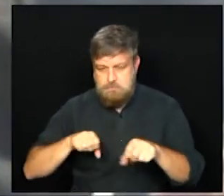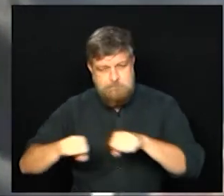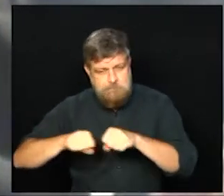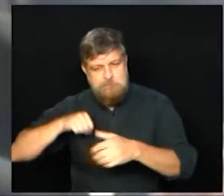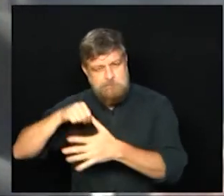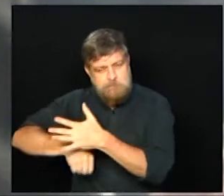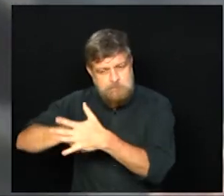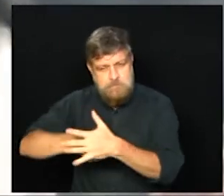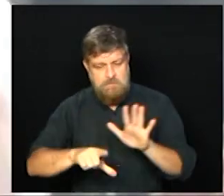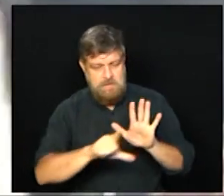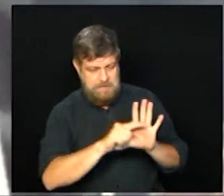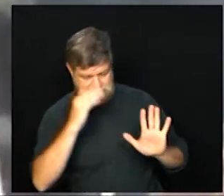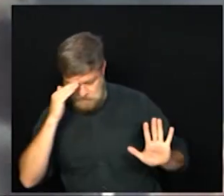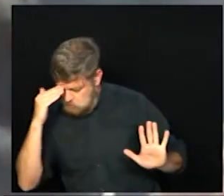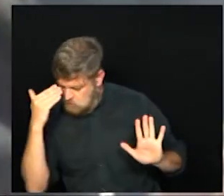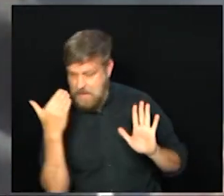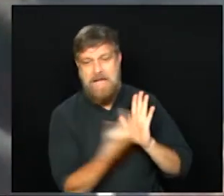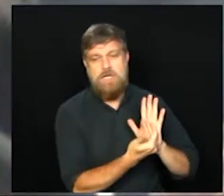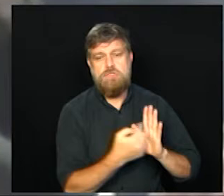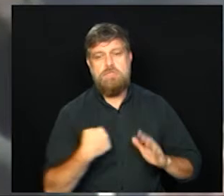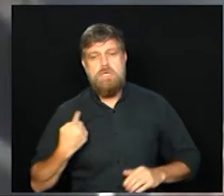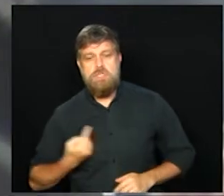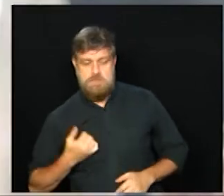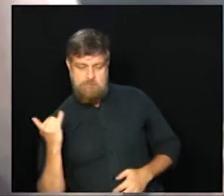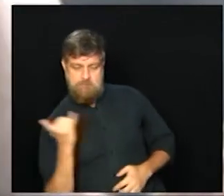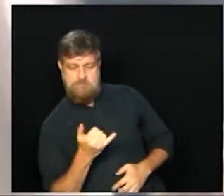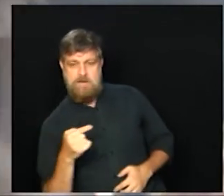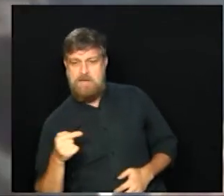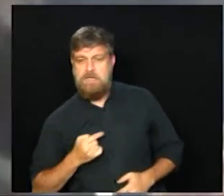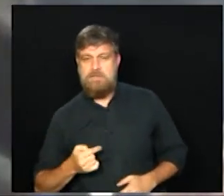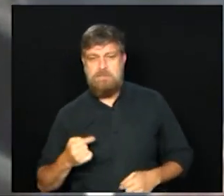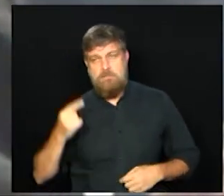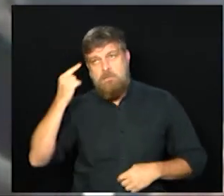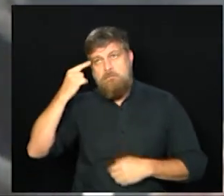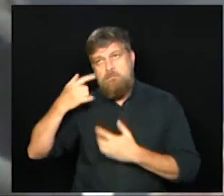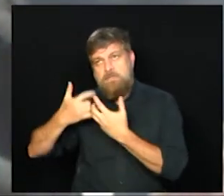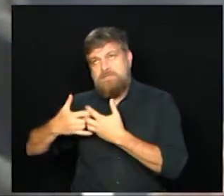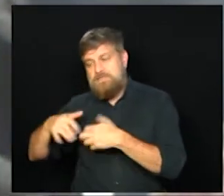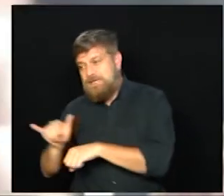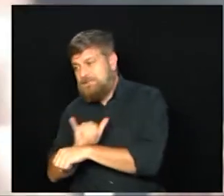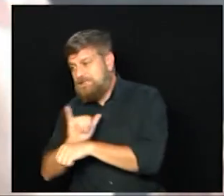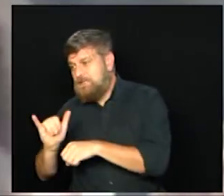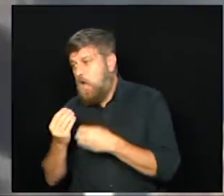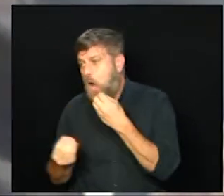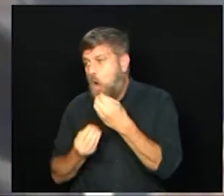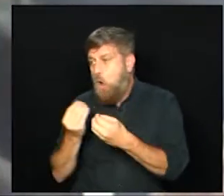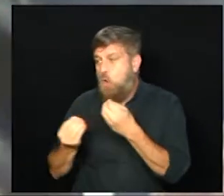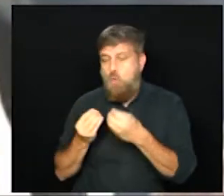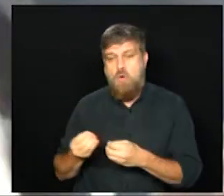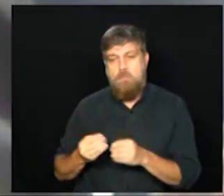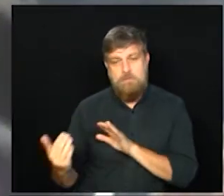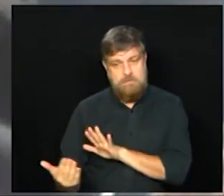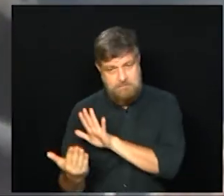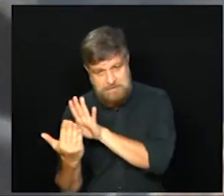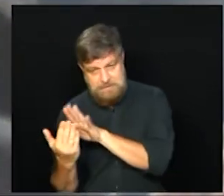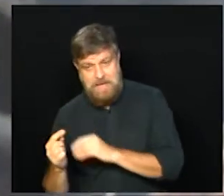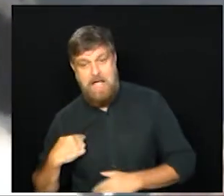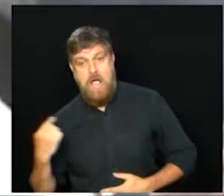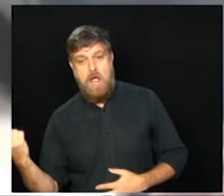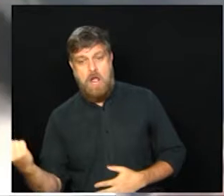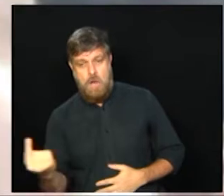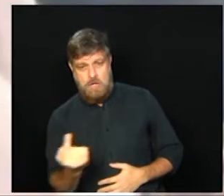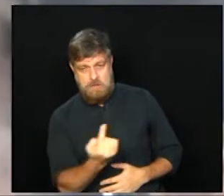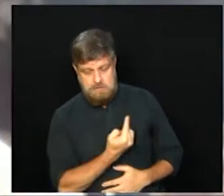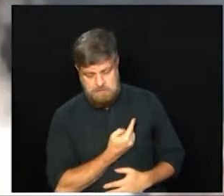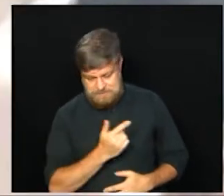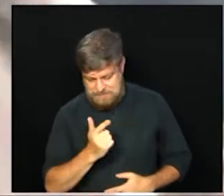acreditamos nessa lei, somos nós que dizemos, olha, isso não funciona, mas vamos pensar medidas de vamos pensar alternativas, é nós que